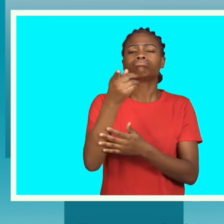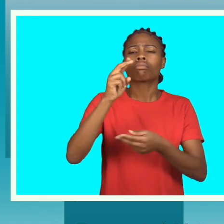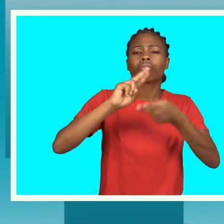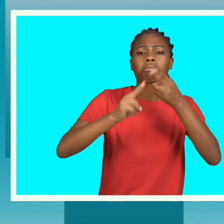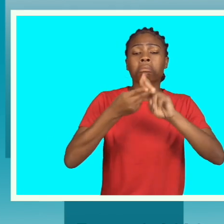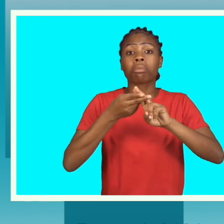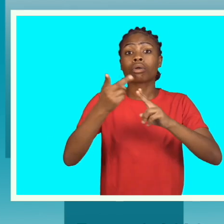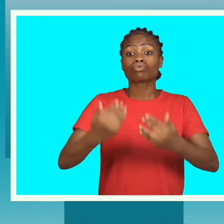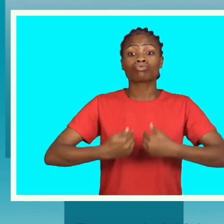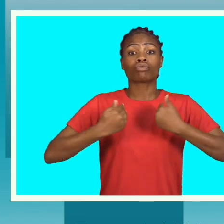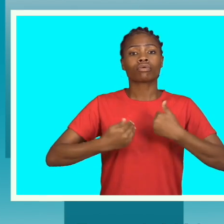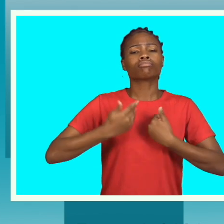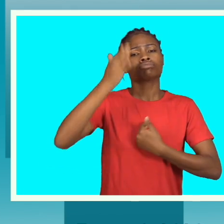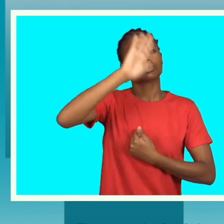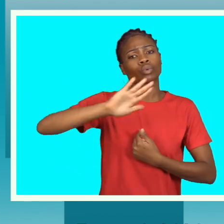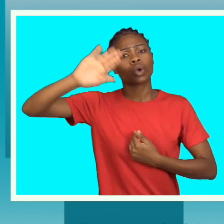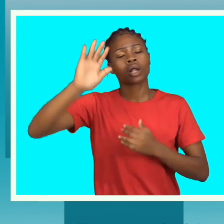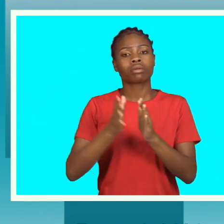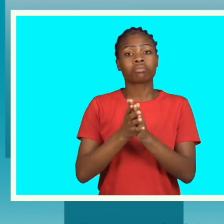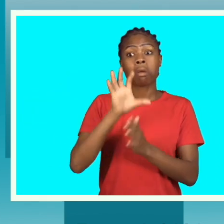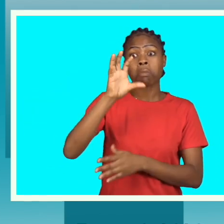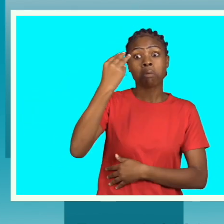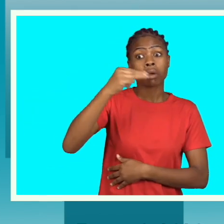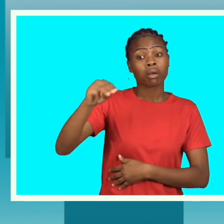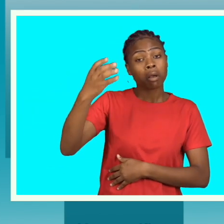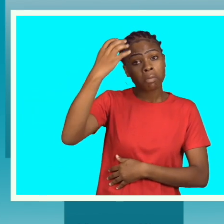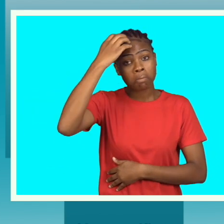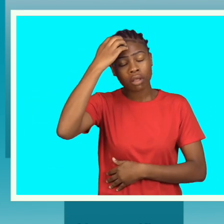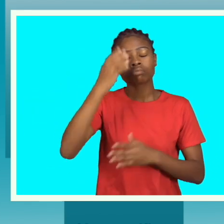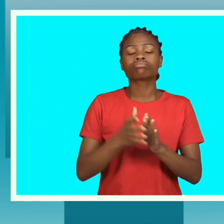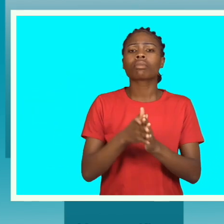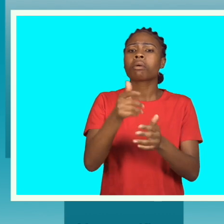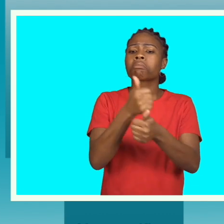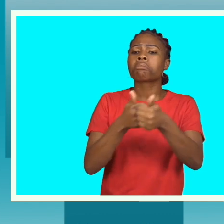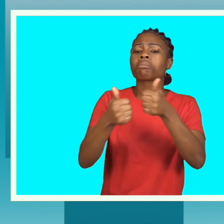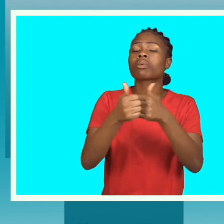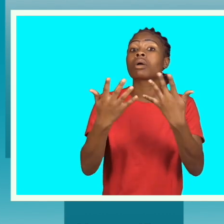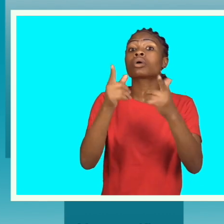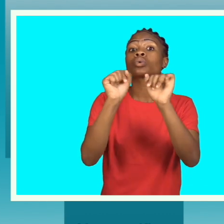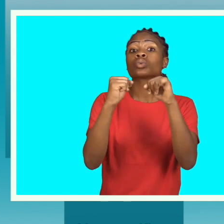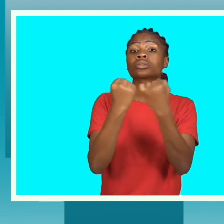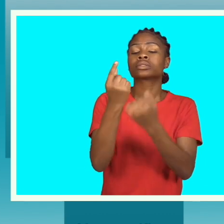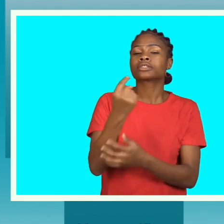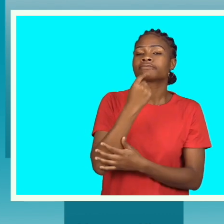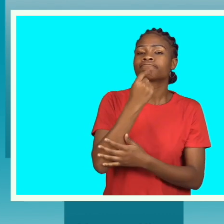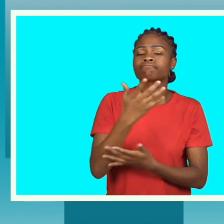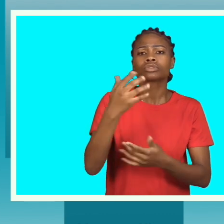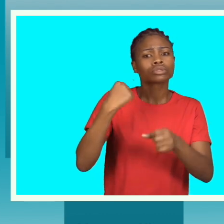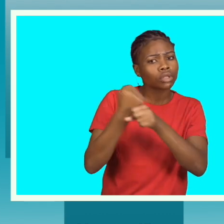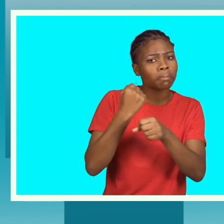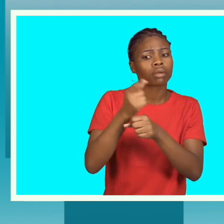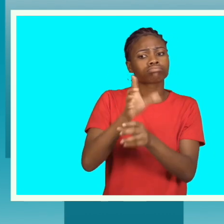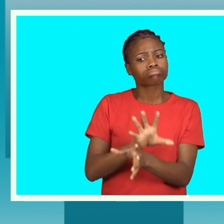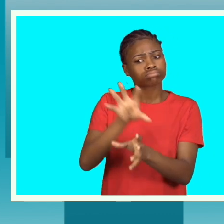nacional da juventude realizado na Matola, província de Maputo. Na ocasião, os representantes das associações juvenis